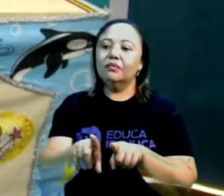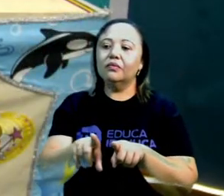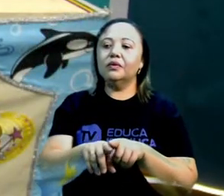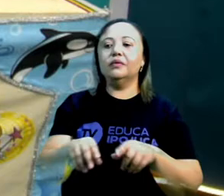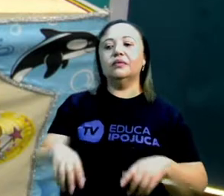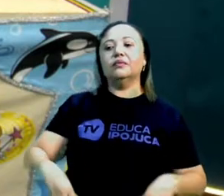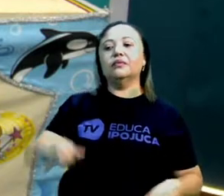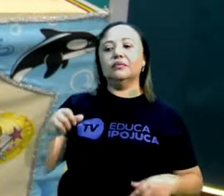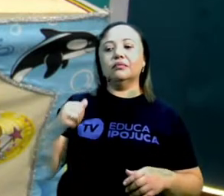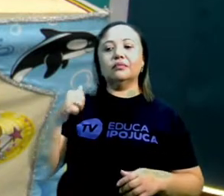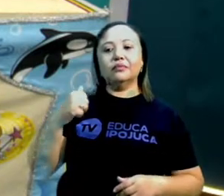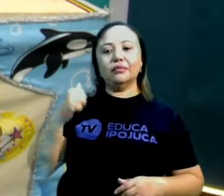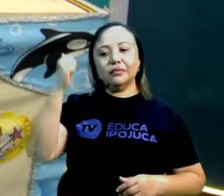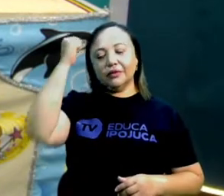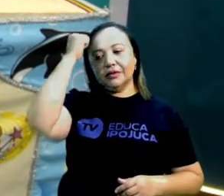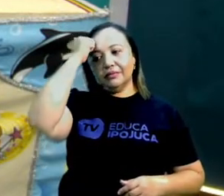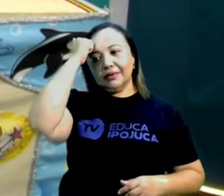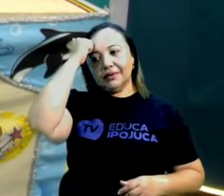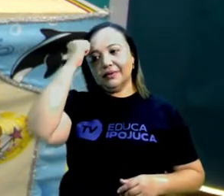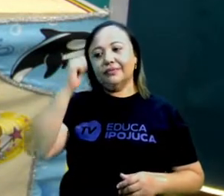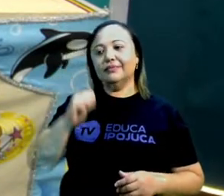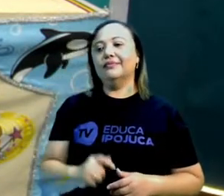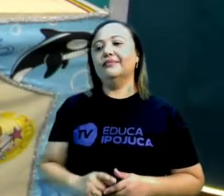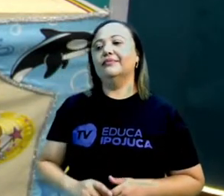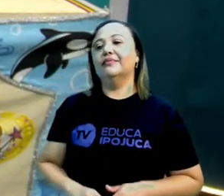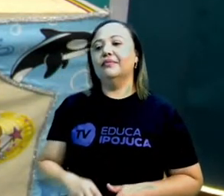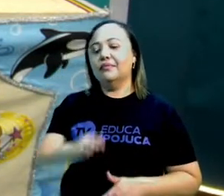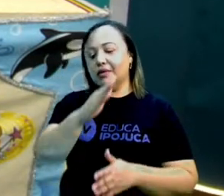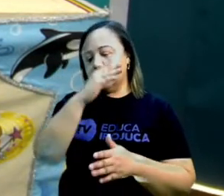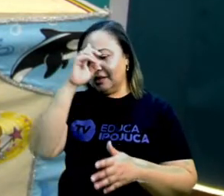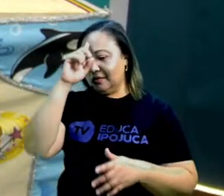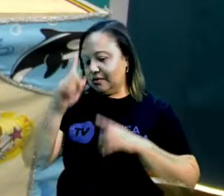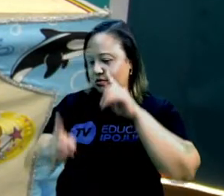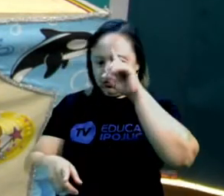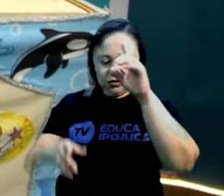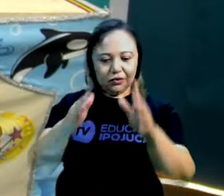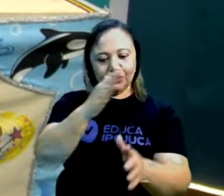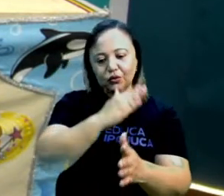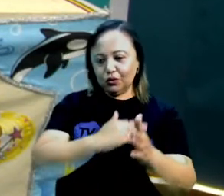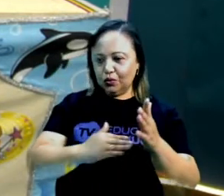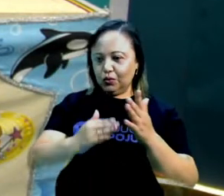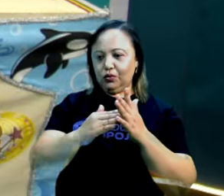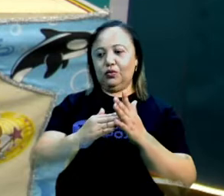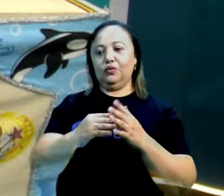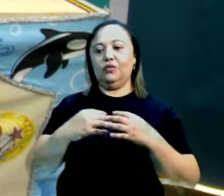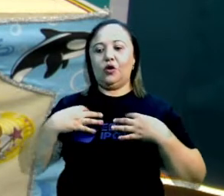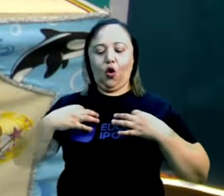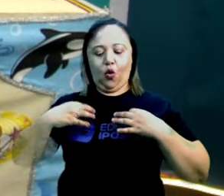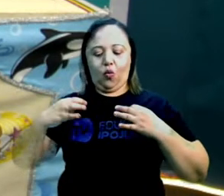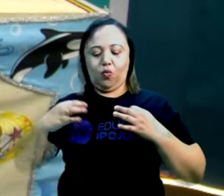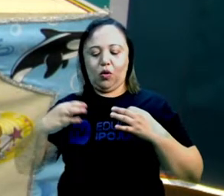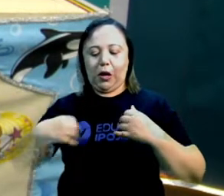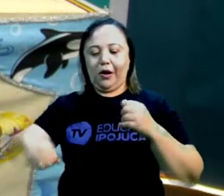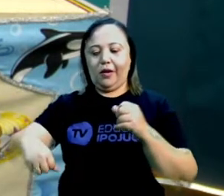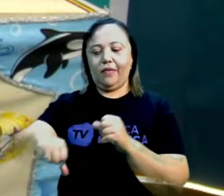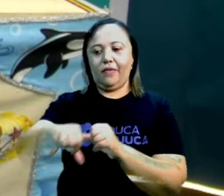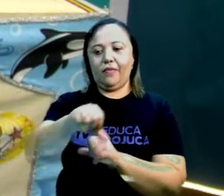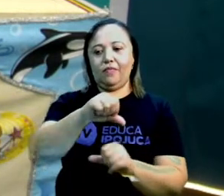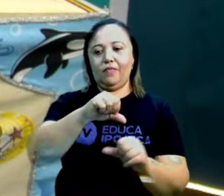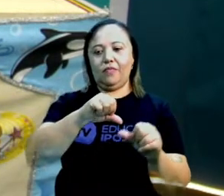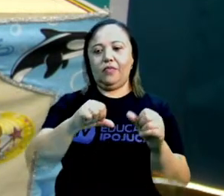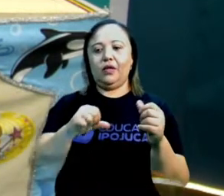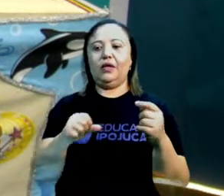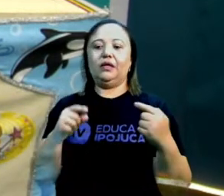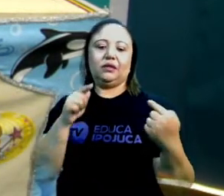rei daquela cidade se arrependeu e mandou todo mundo se vestir de saco em